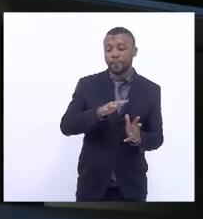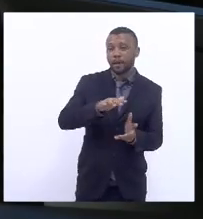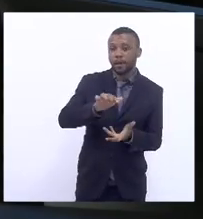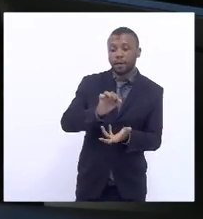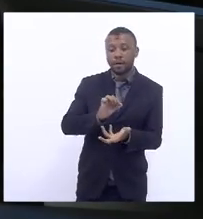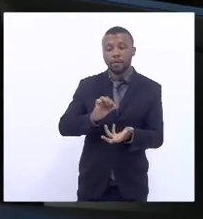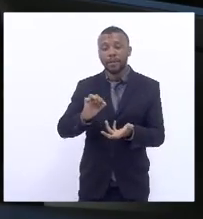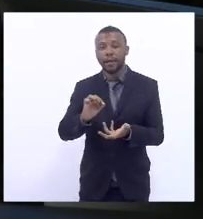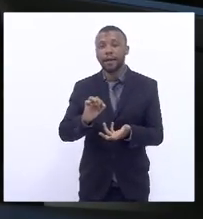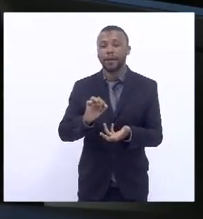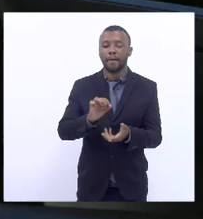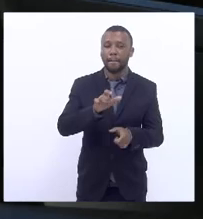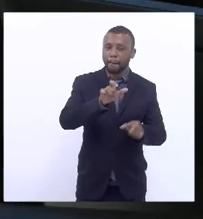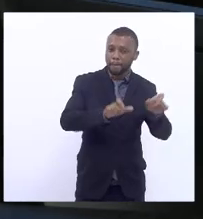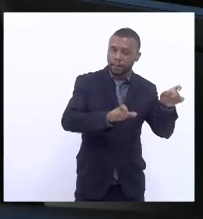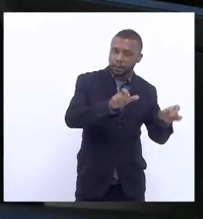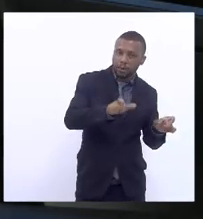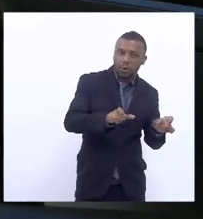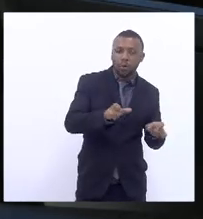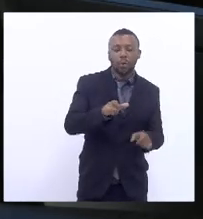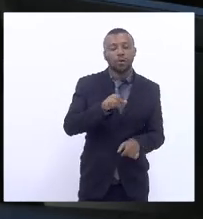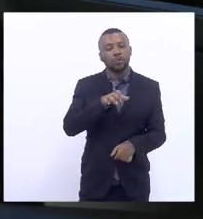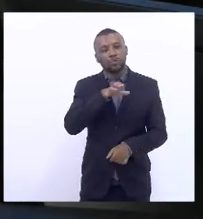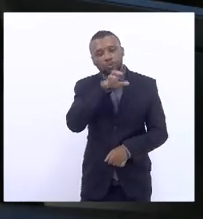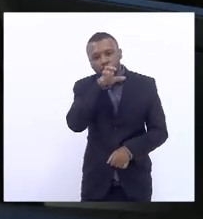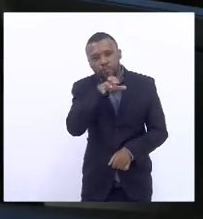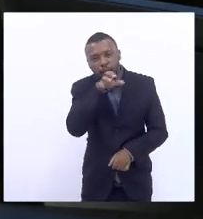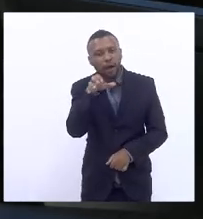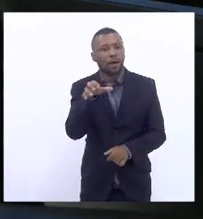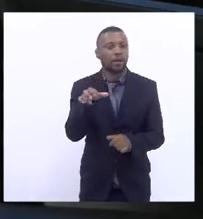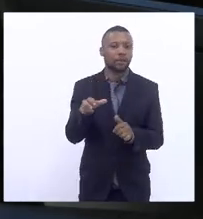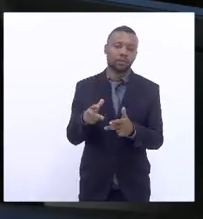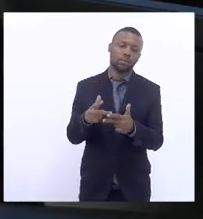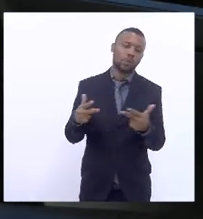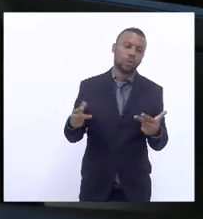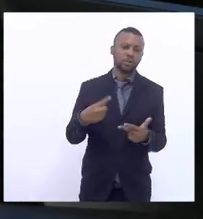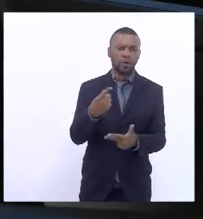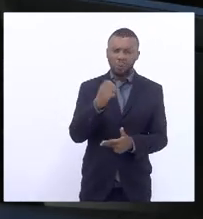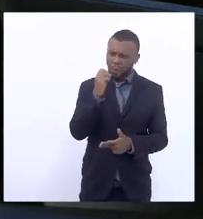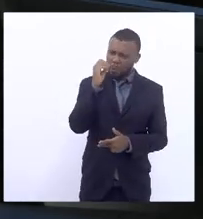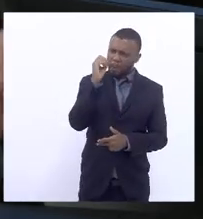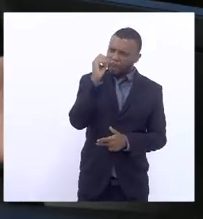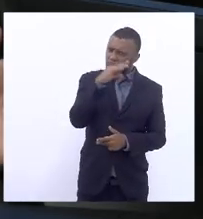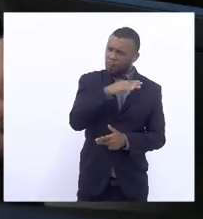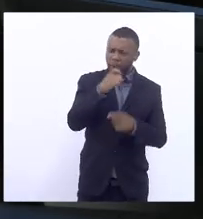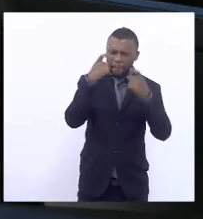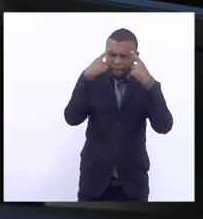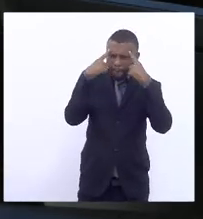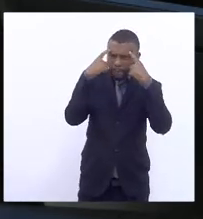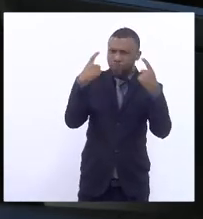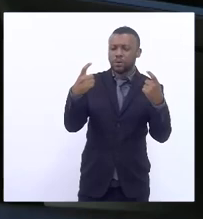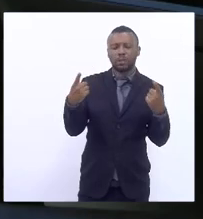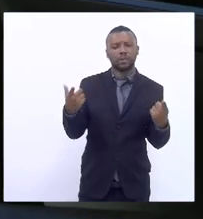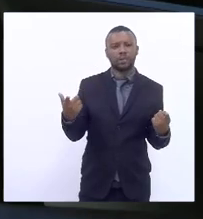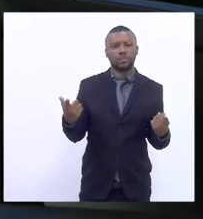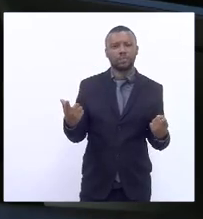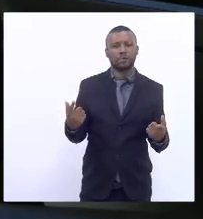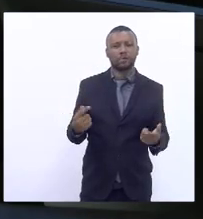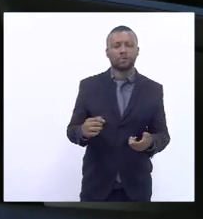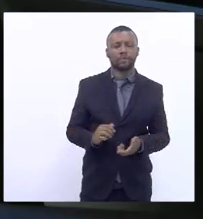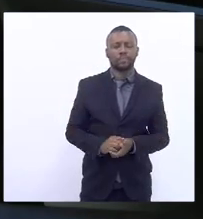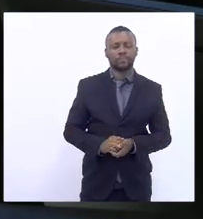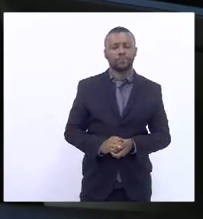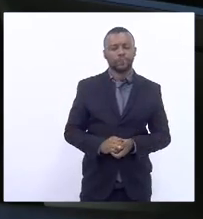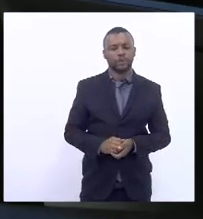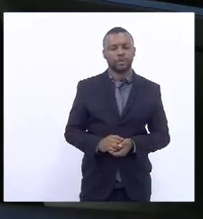criaturas. E somos muito agressivos nisso. Ainda dentro o o deputado